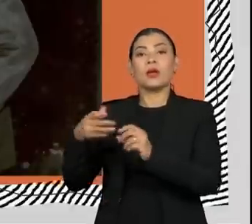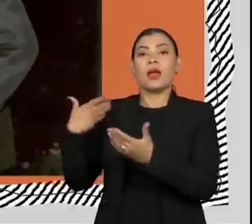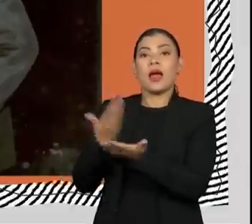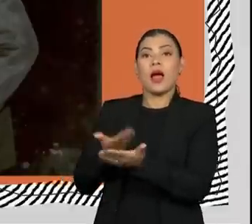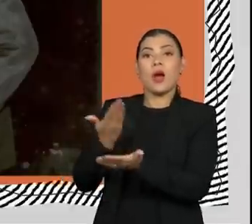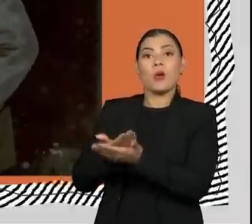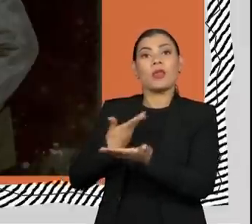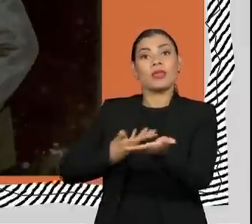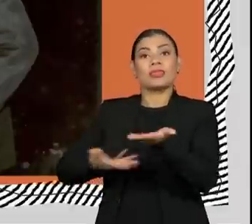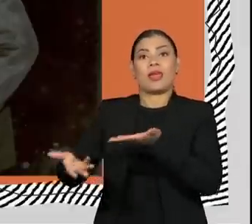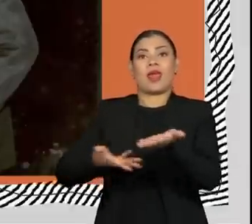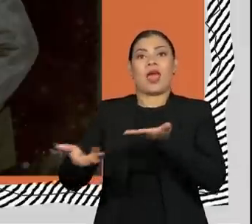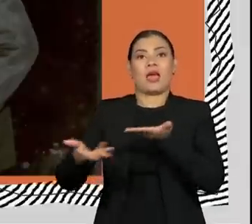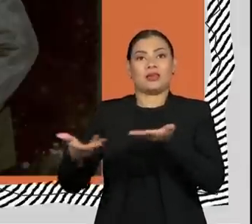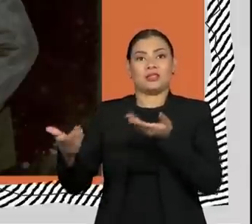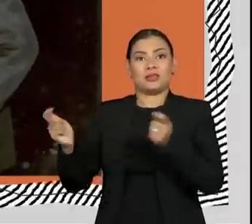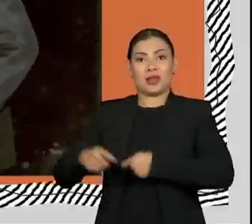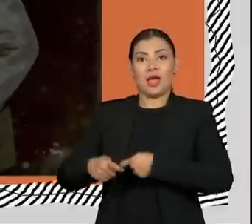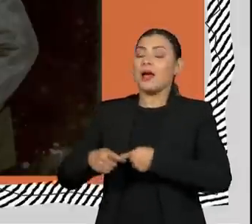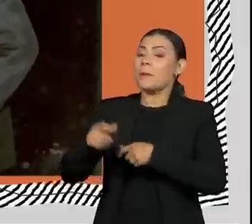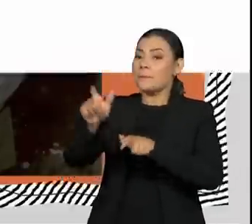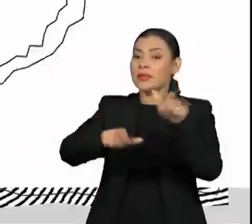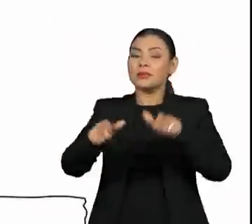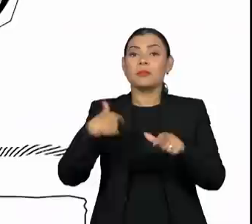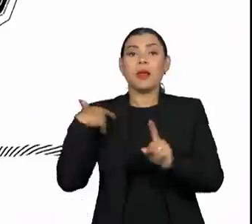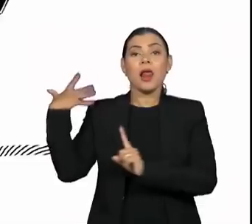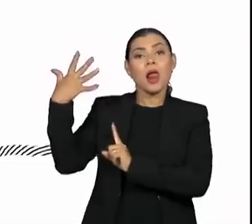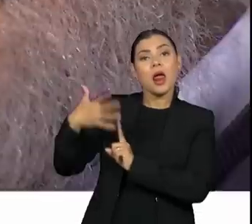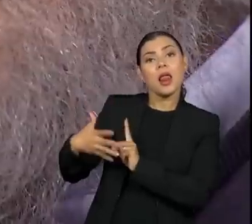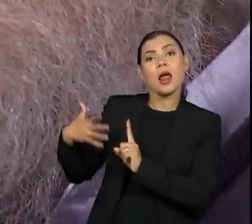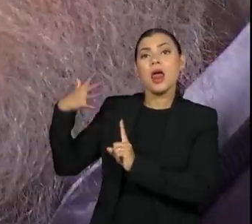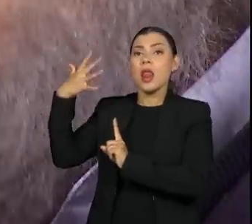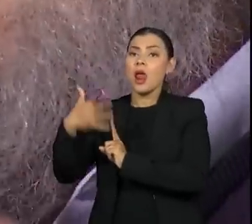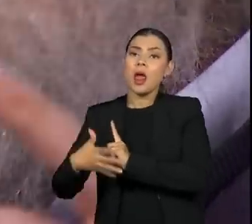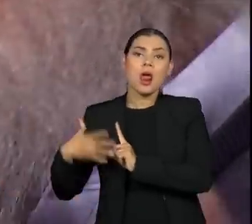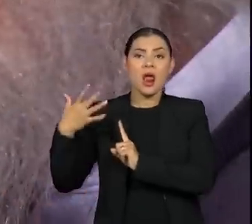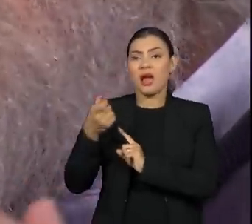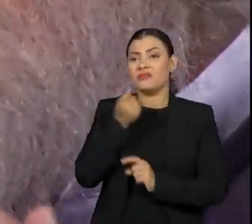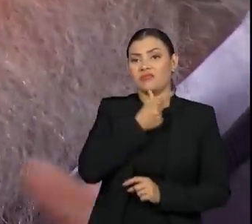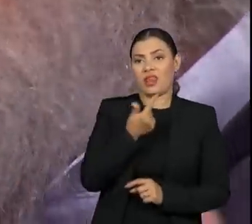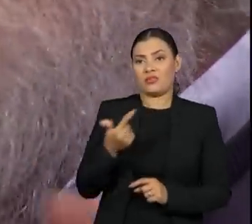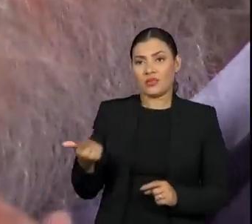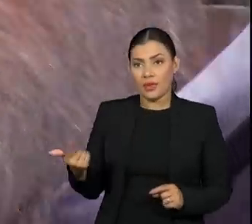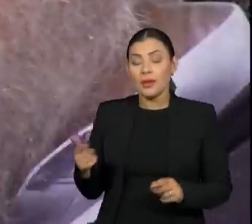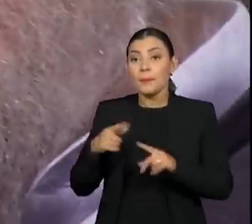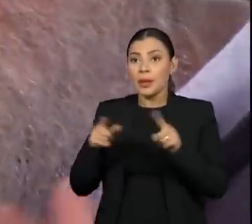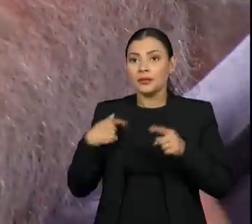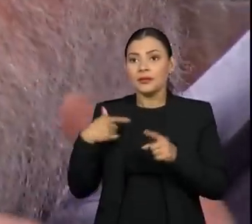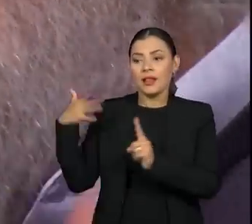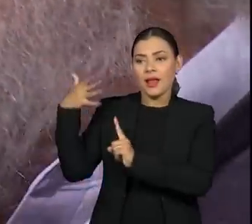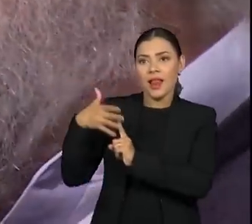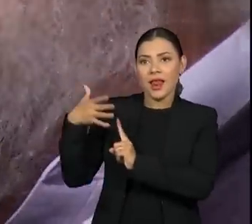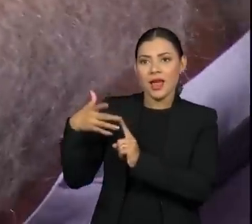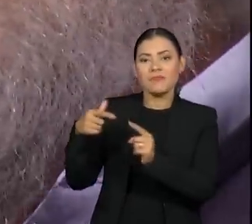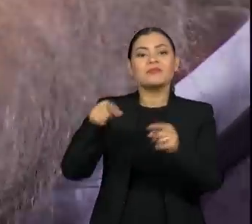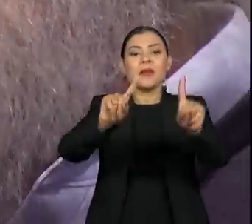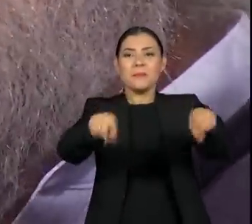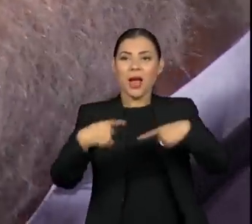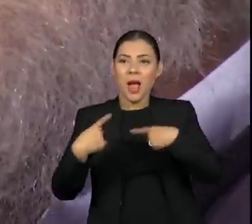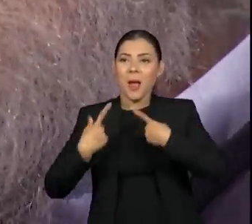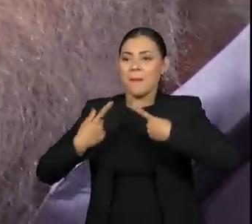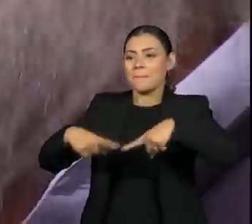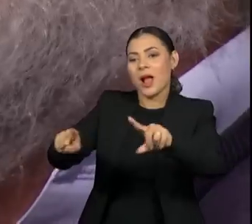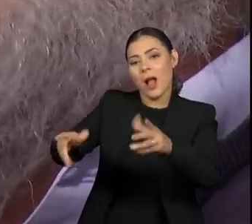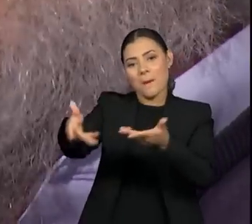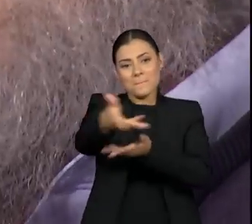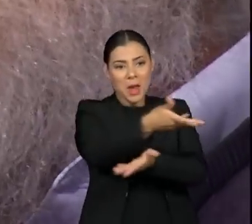a boa da aula é quando tem gente que do outro lado interage se você ficar falando bestamente não tem graça nenhuma mas quando você tem provocações provocações dos dois lados